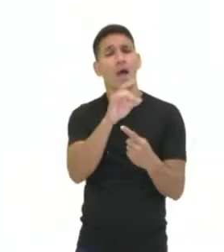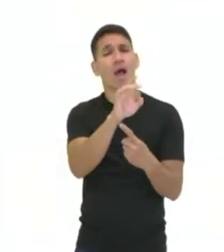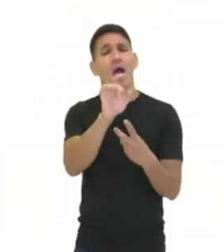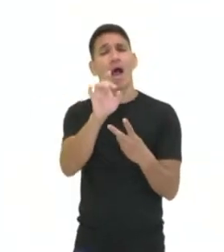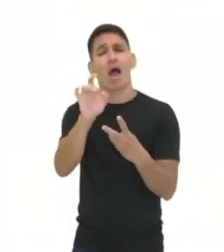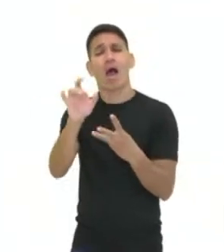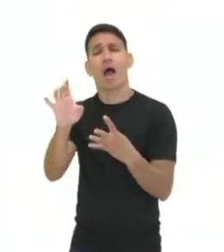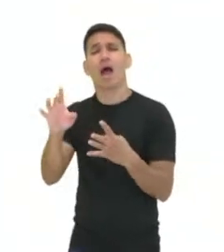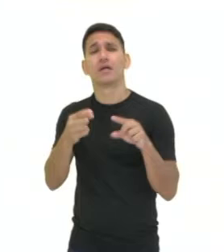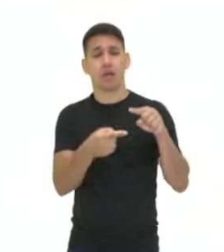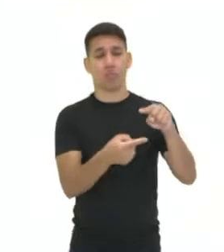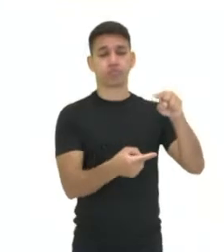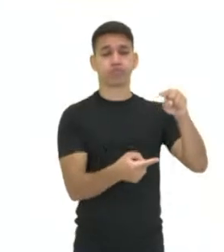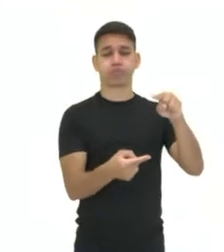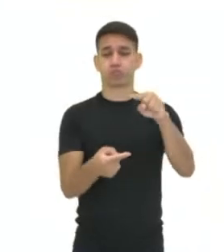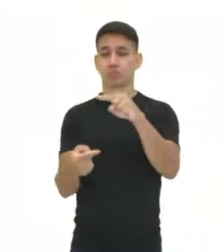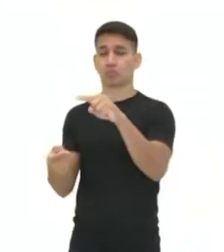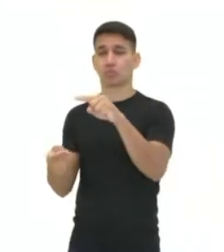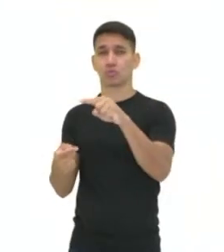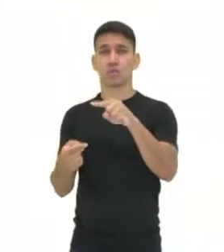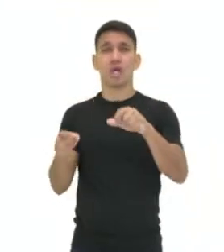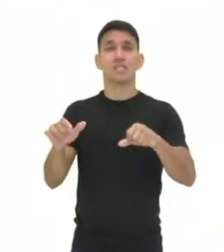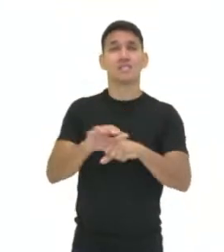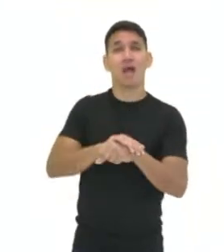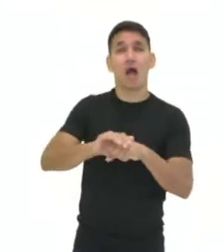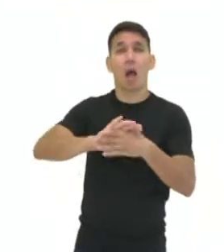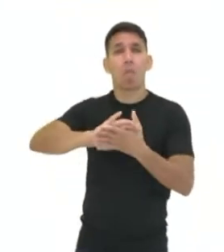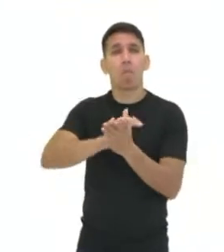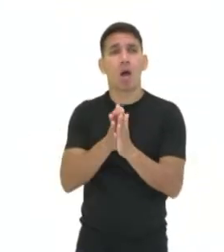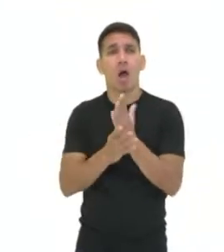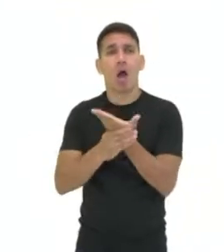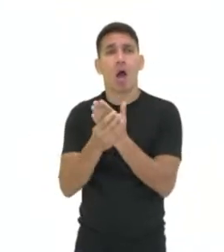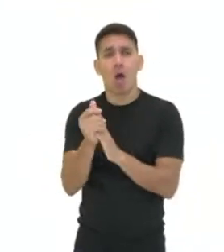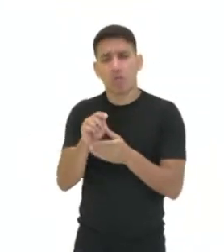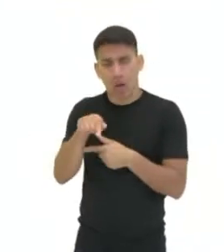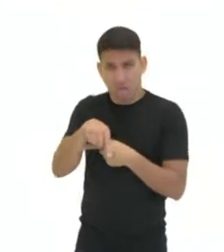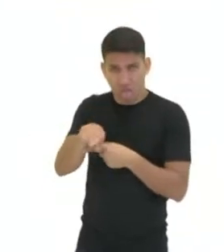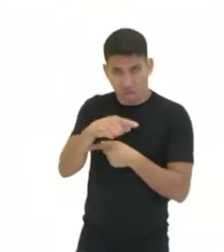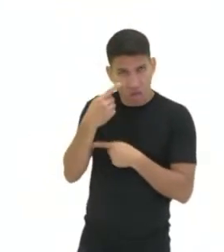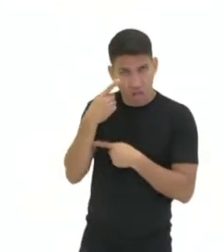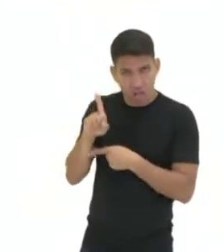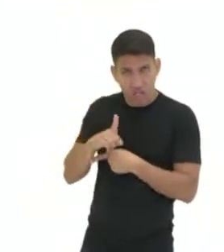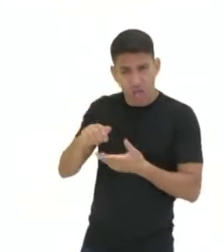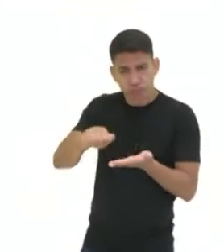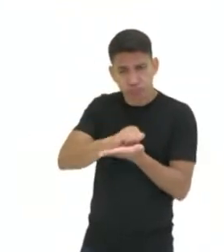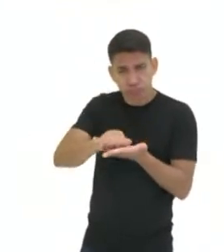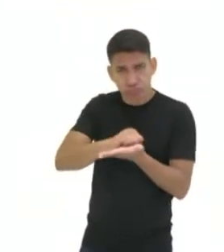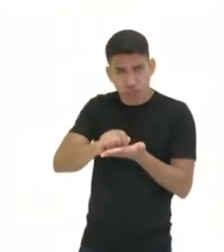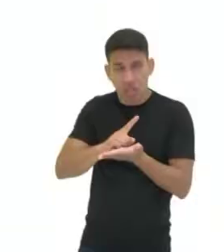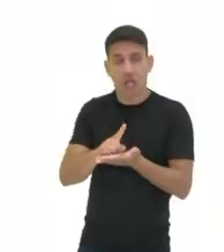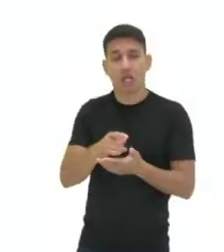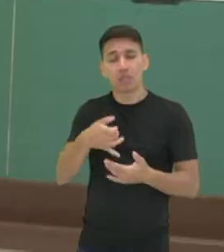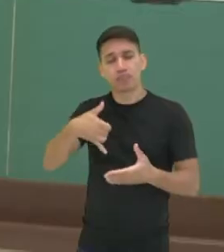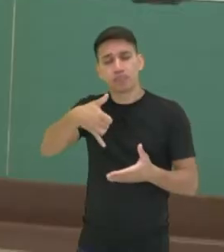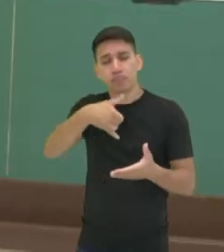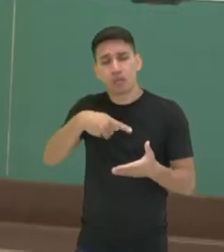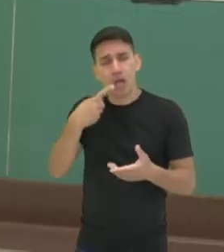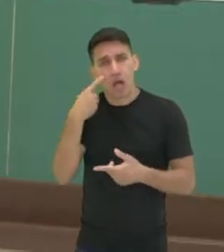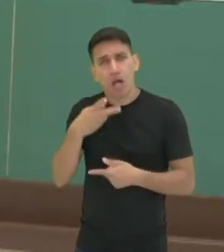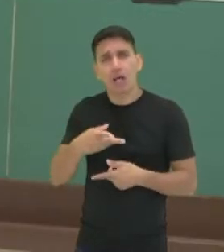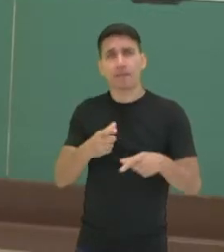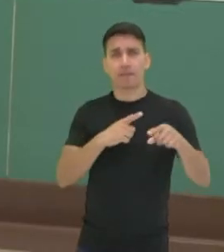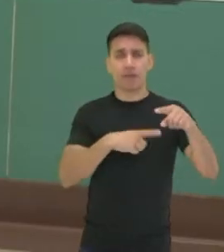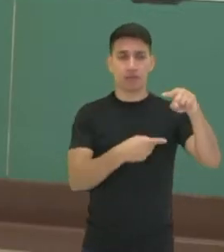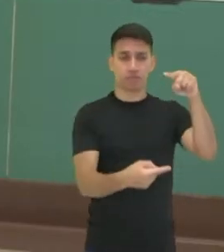sabão líquido. Olha lá. Nas embalagens grande, que contém 3 litros, tá? E na embalagenzinha pequena,